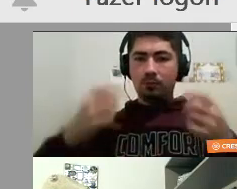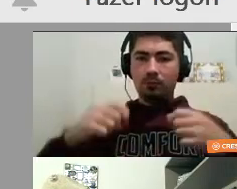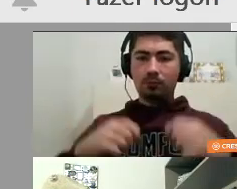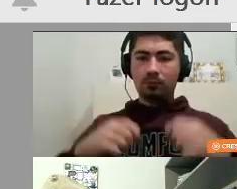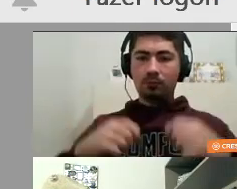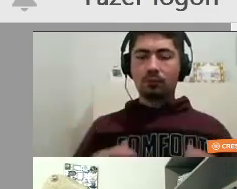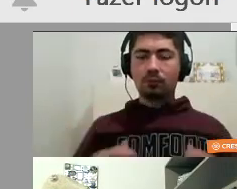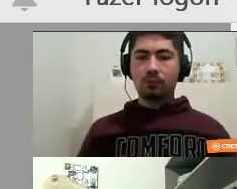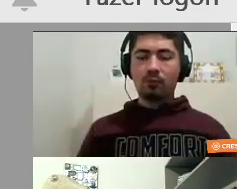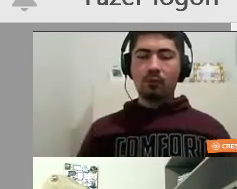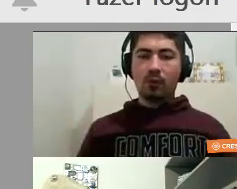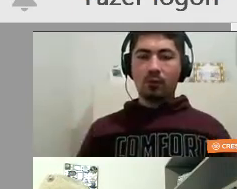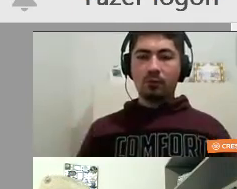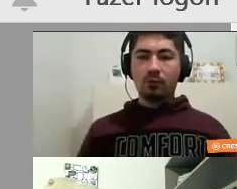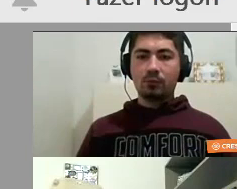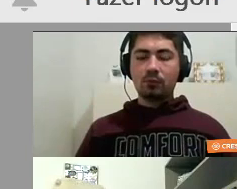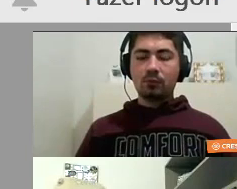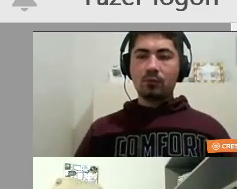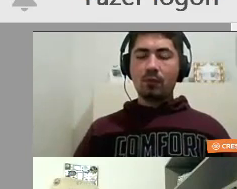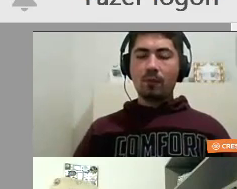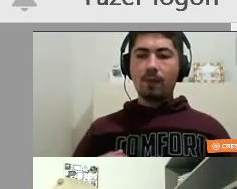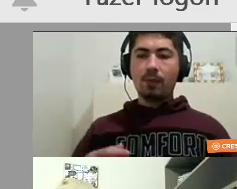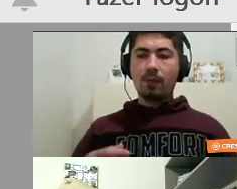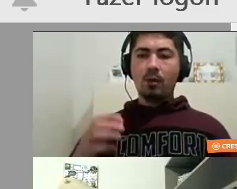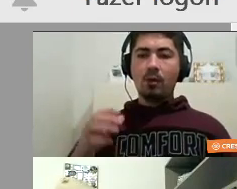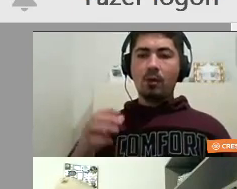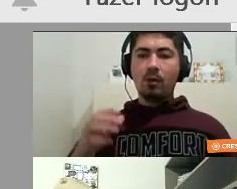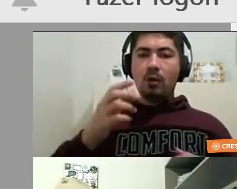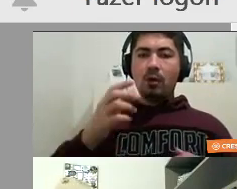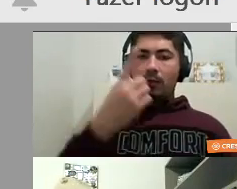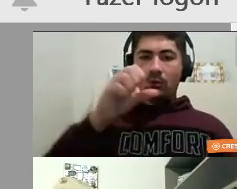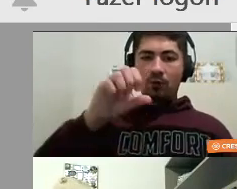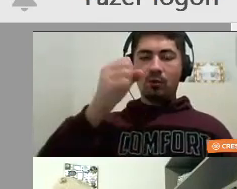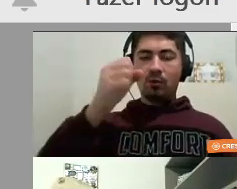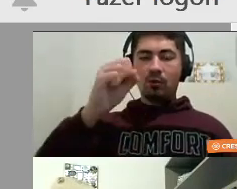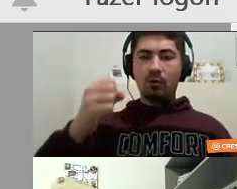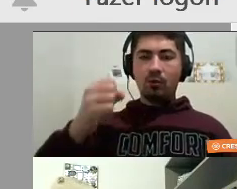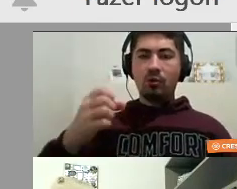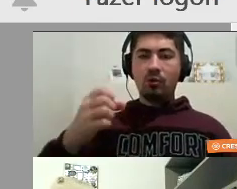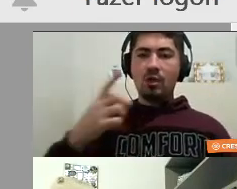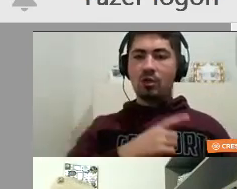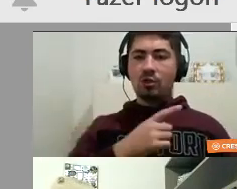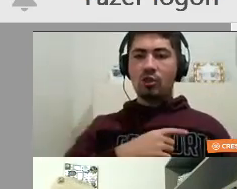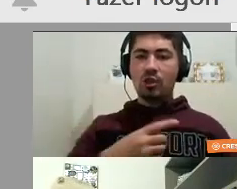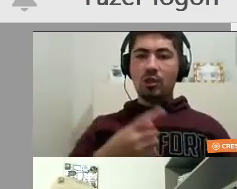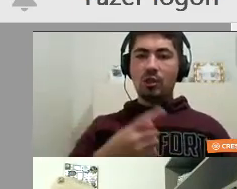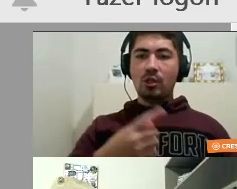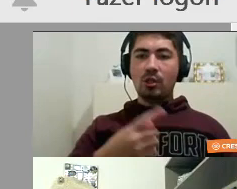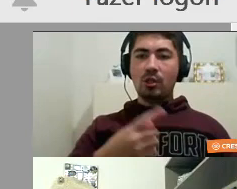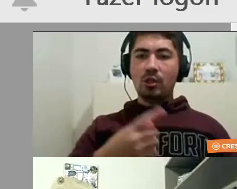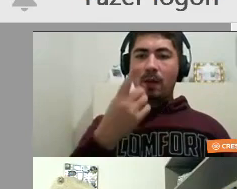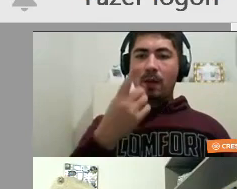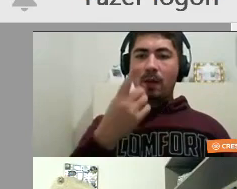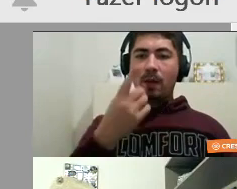ano. Isso significa 1.000 casos por dia em 125 países. Isso, imagine,